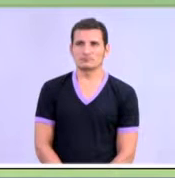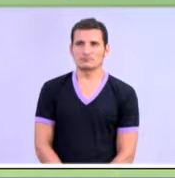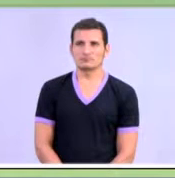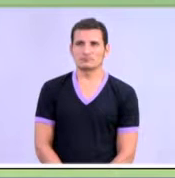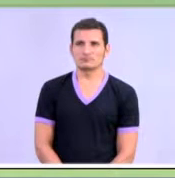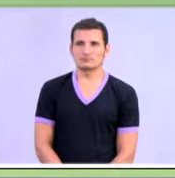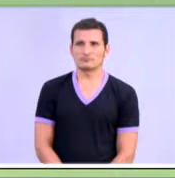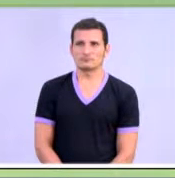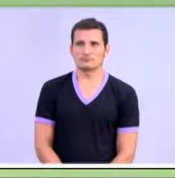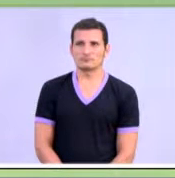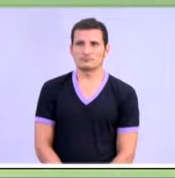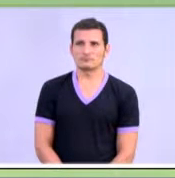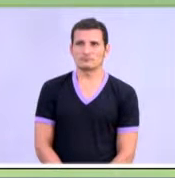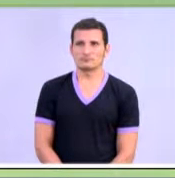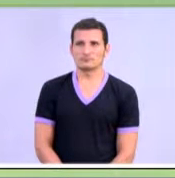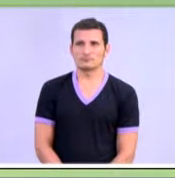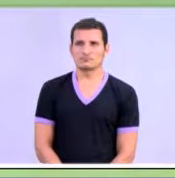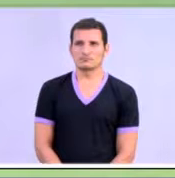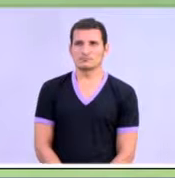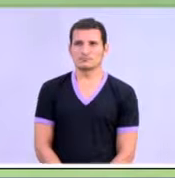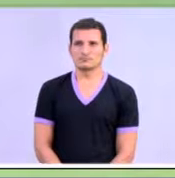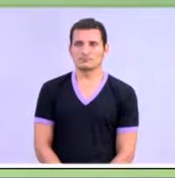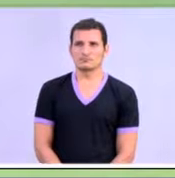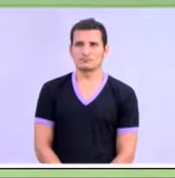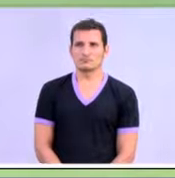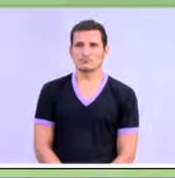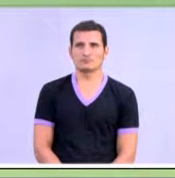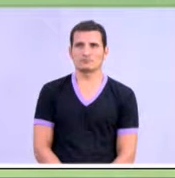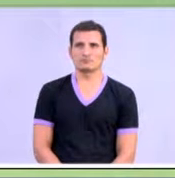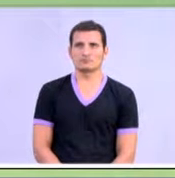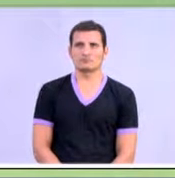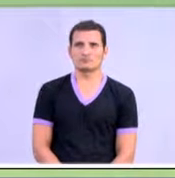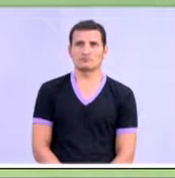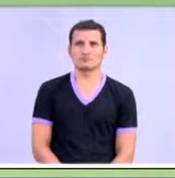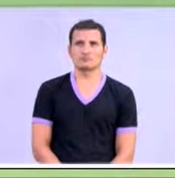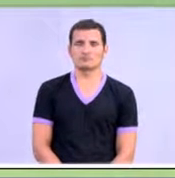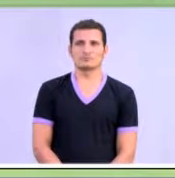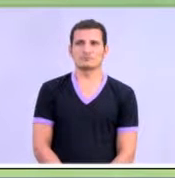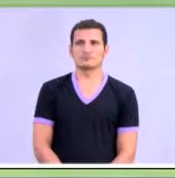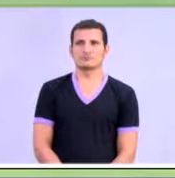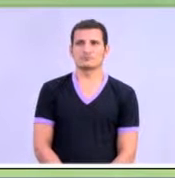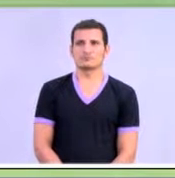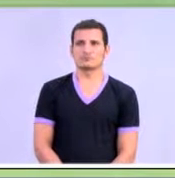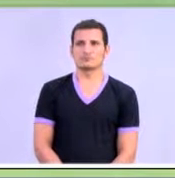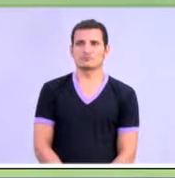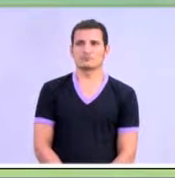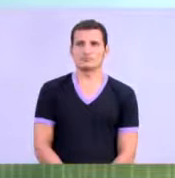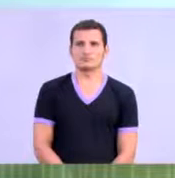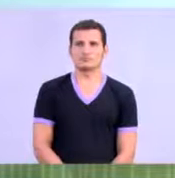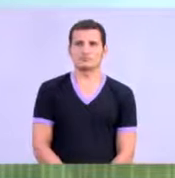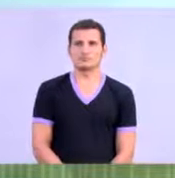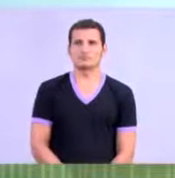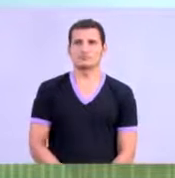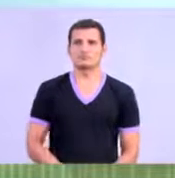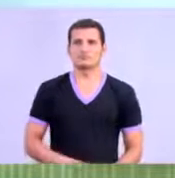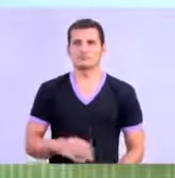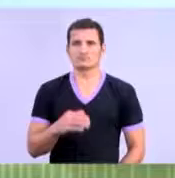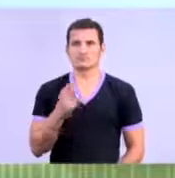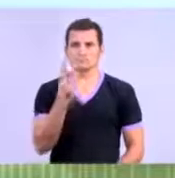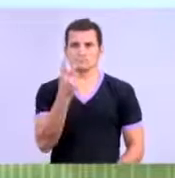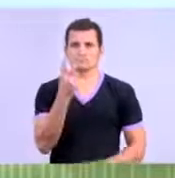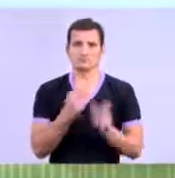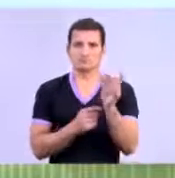receber o valor que eu acabei de passar como parâmetro. Pessoal, Agora, acabei de falar para vocês dois